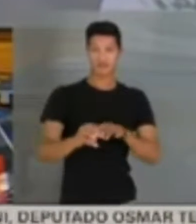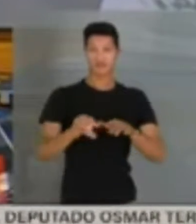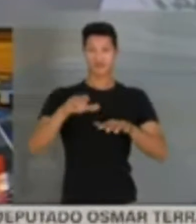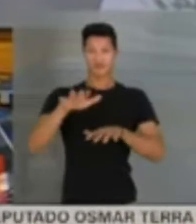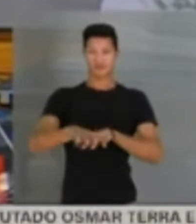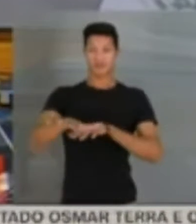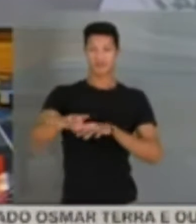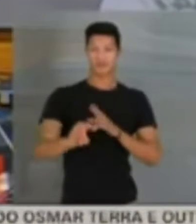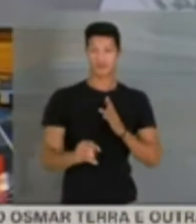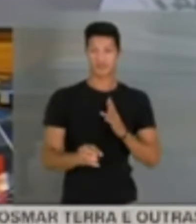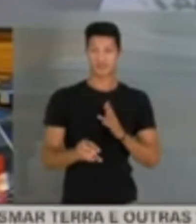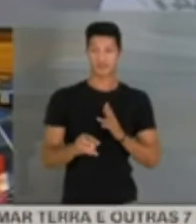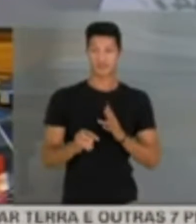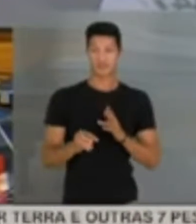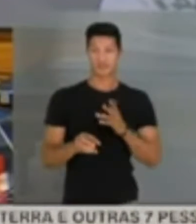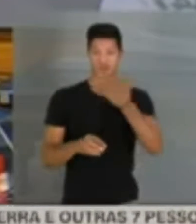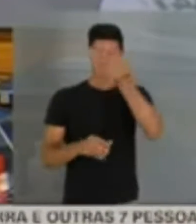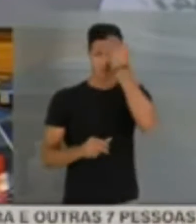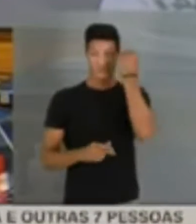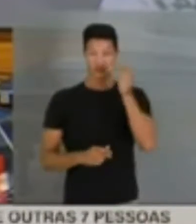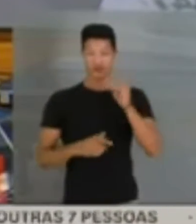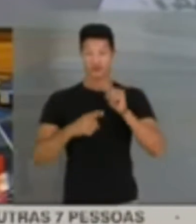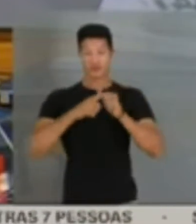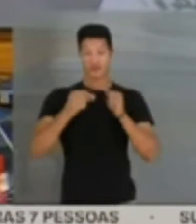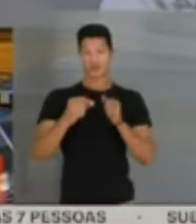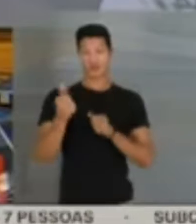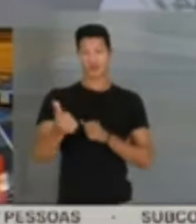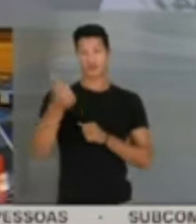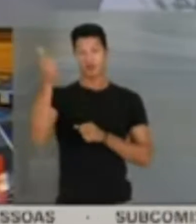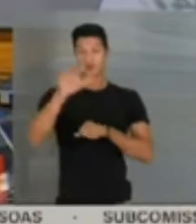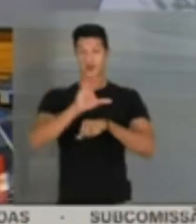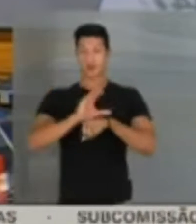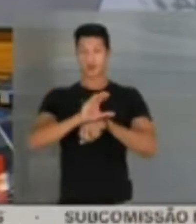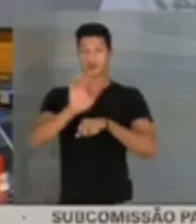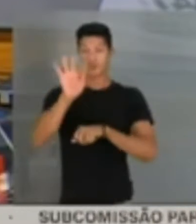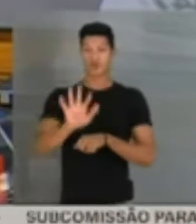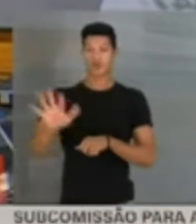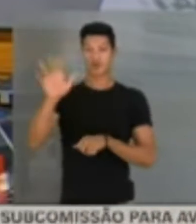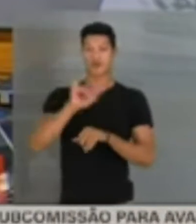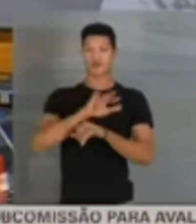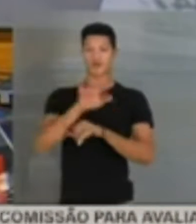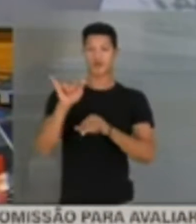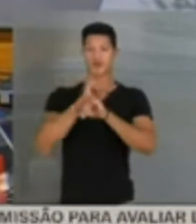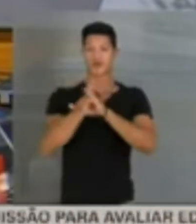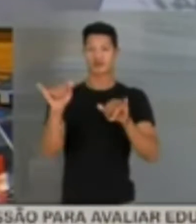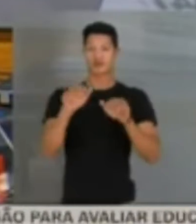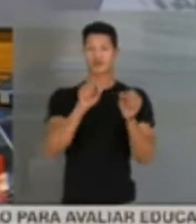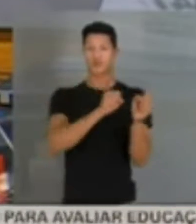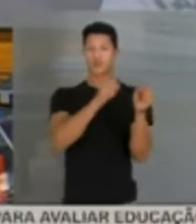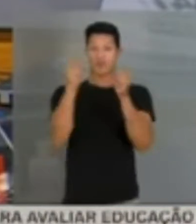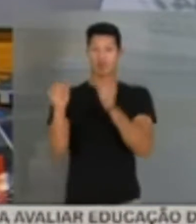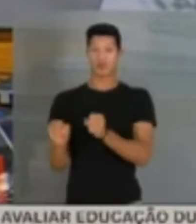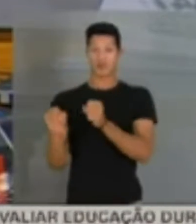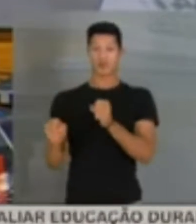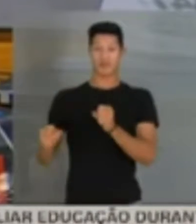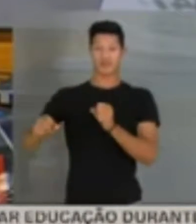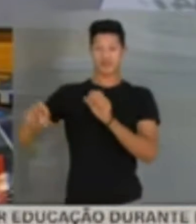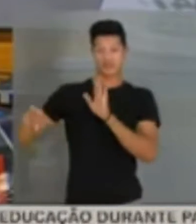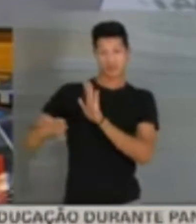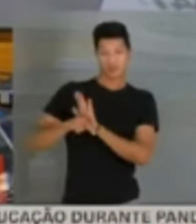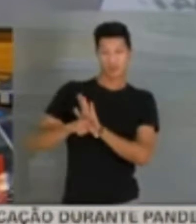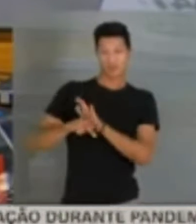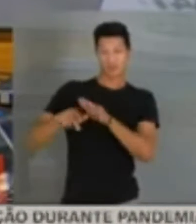as manifestações. Esqueceram que o artigo 1º da Constituição Federal vai dizer que o poder